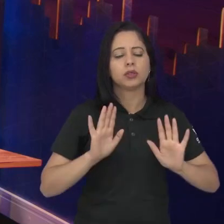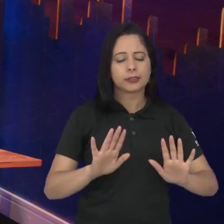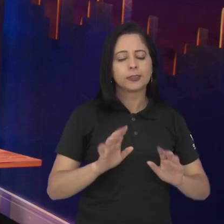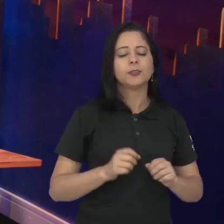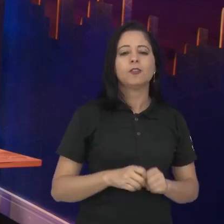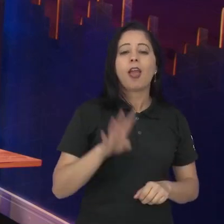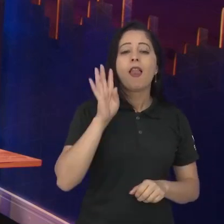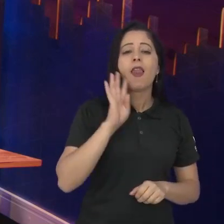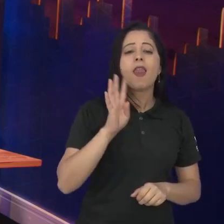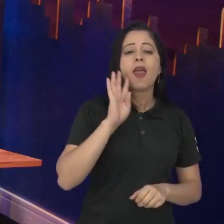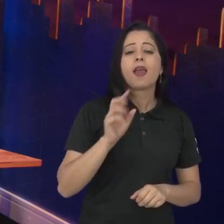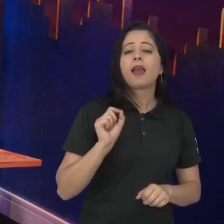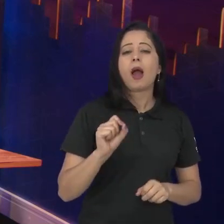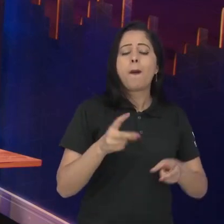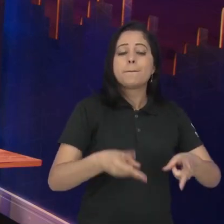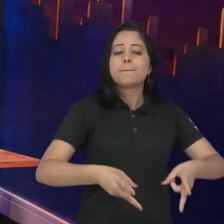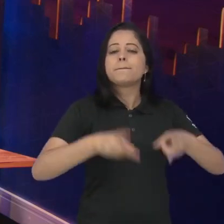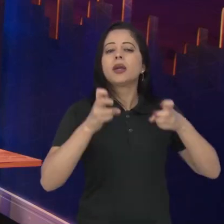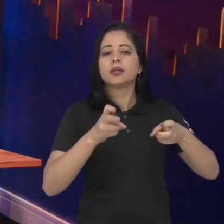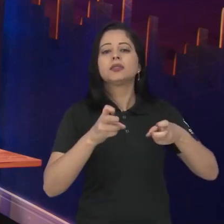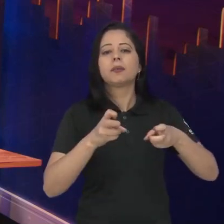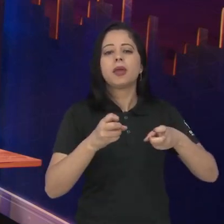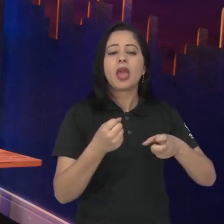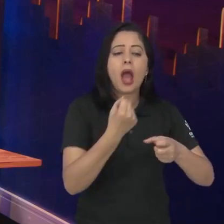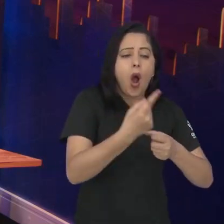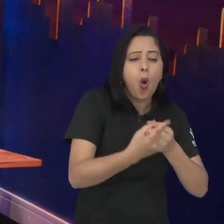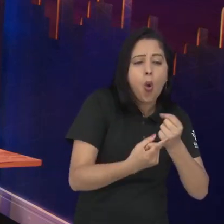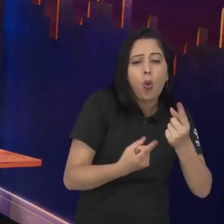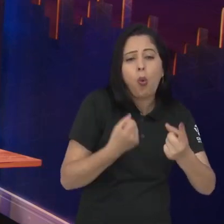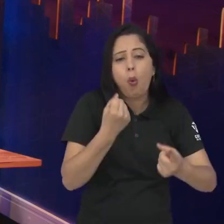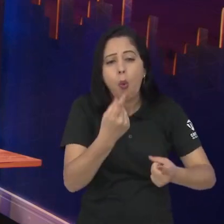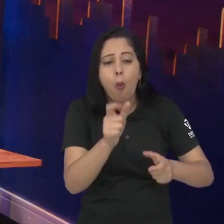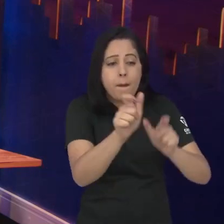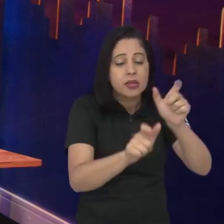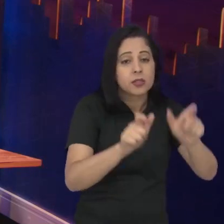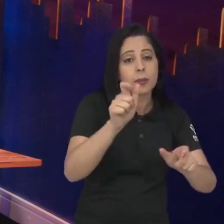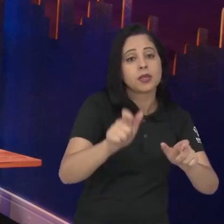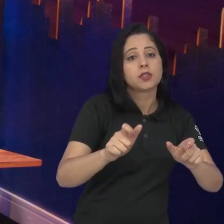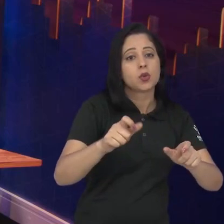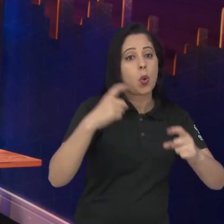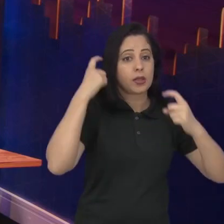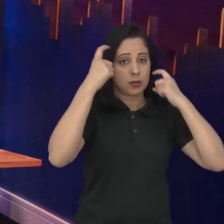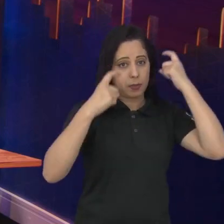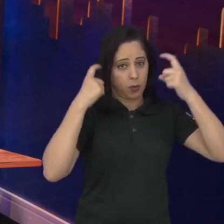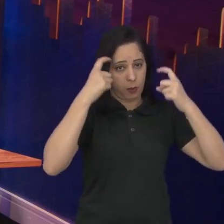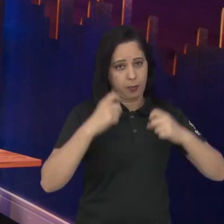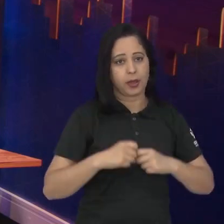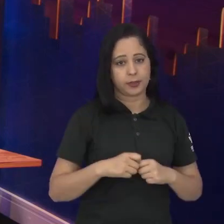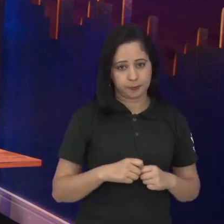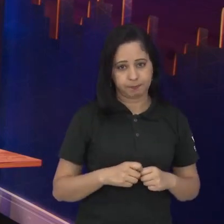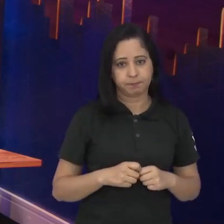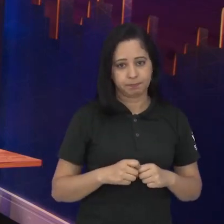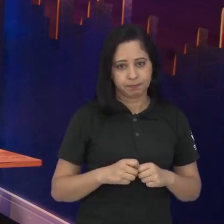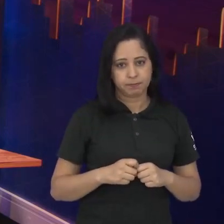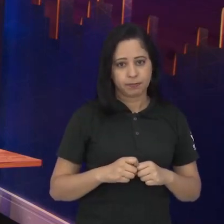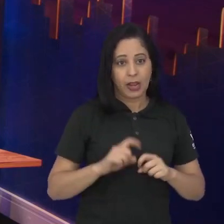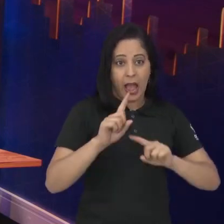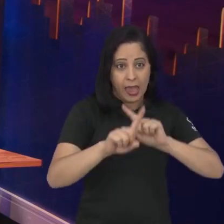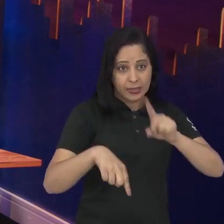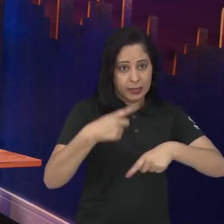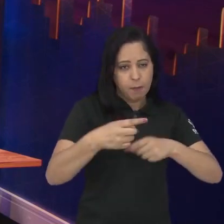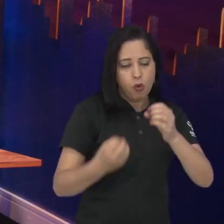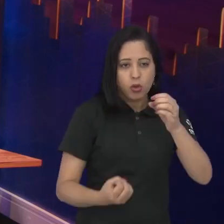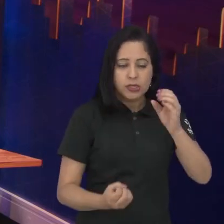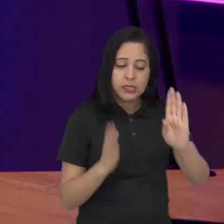assim, foi bacana ver que realmente algumas pessoas se preocuparam e, por exemplo, até a criação da vacina, né, até a